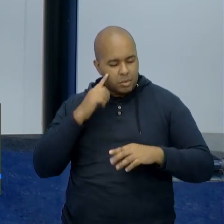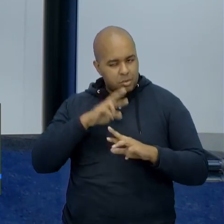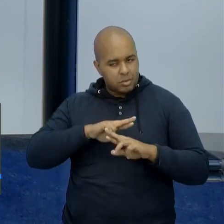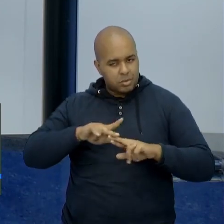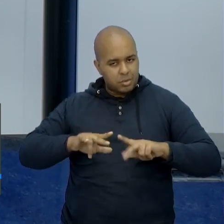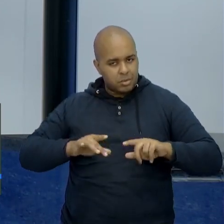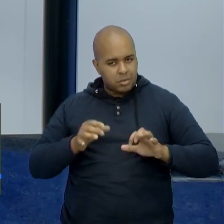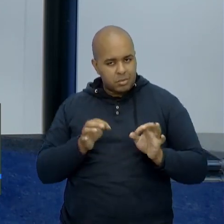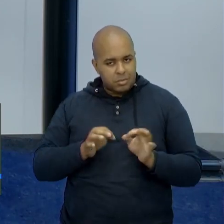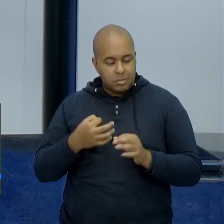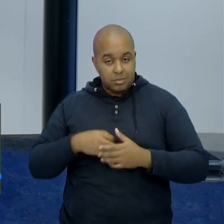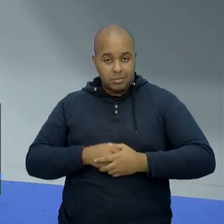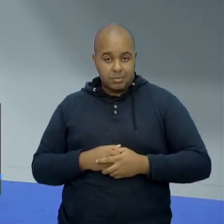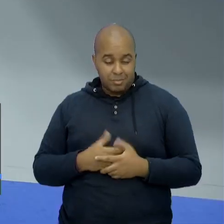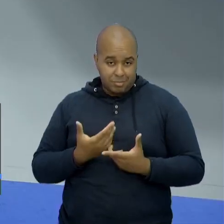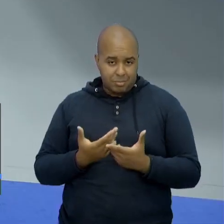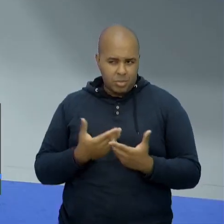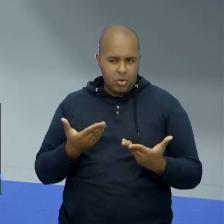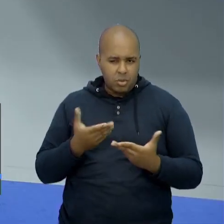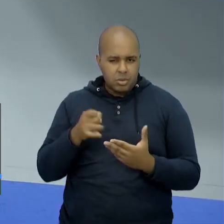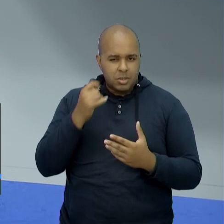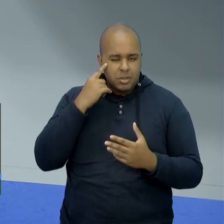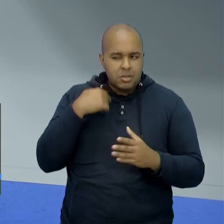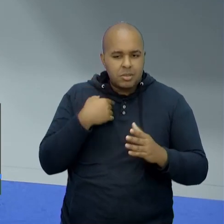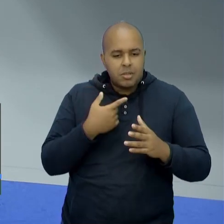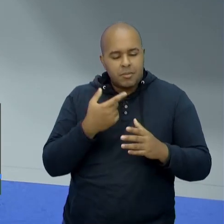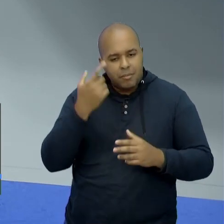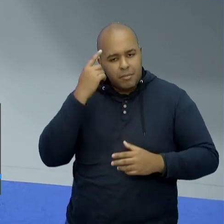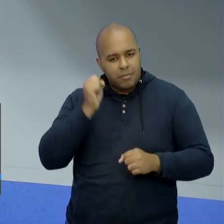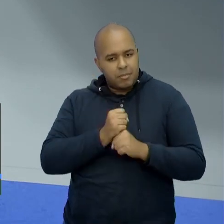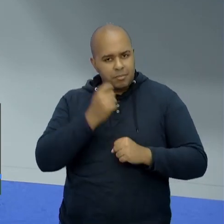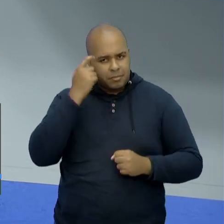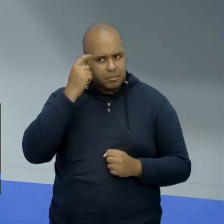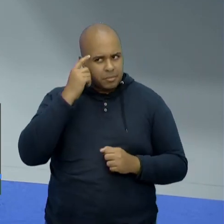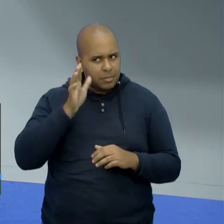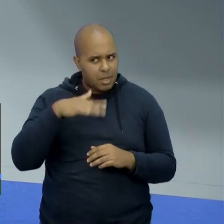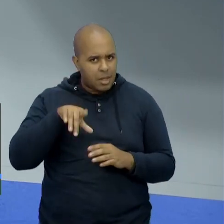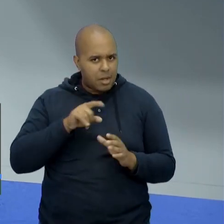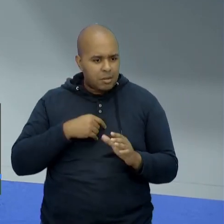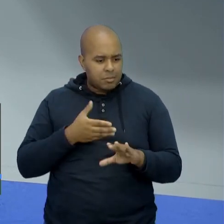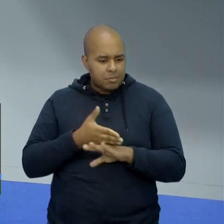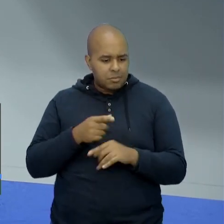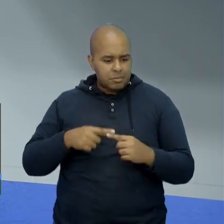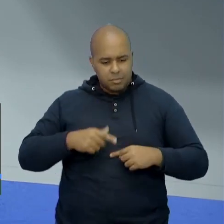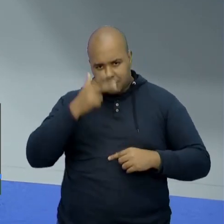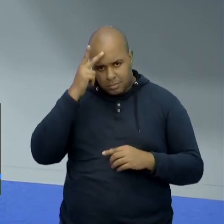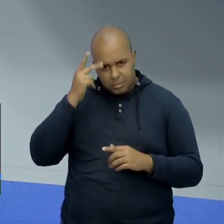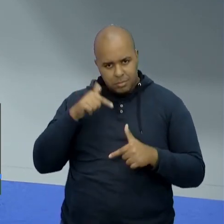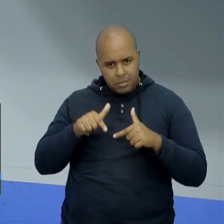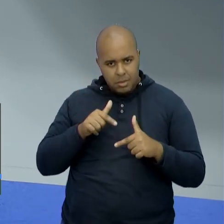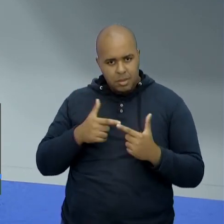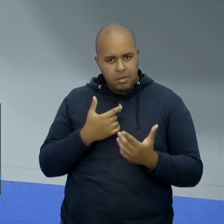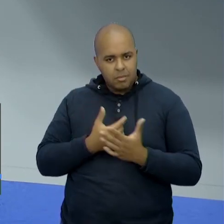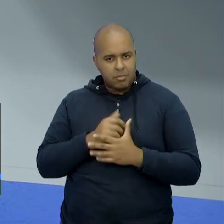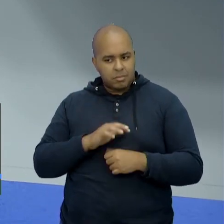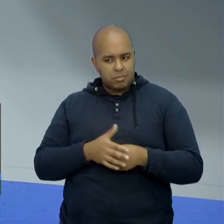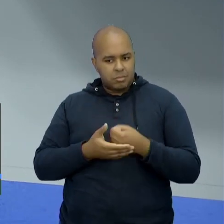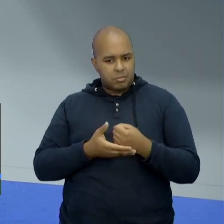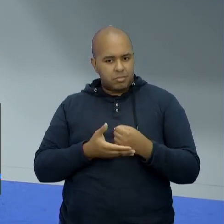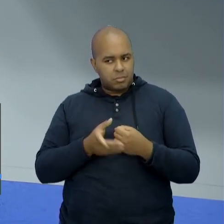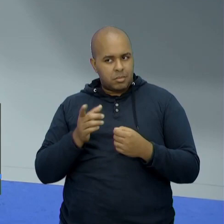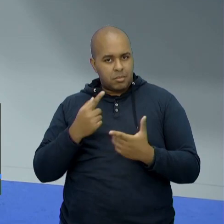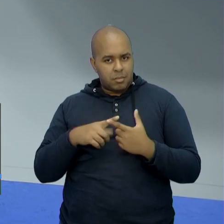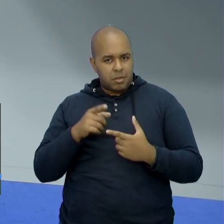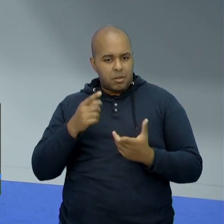diversas carreiras. Então, hoje, se a gente for pensar, né, na área de atuação de pessoas que trabalham com a sustentabilidade,